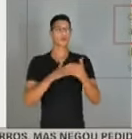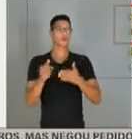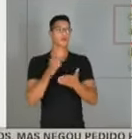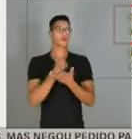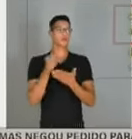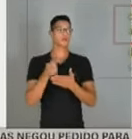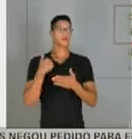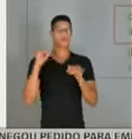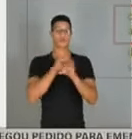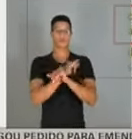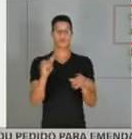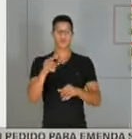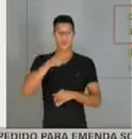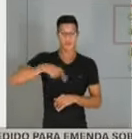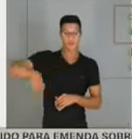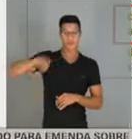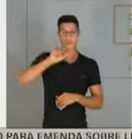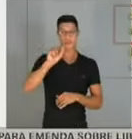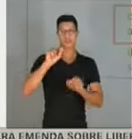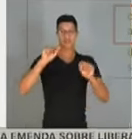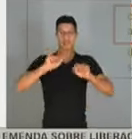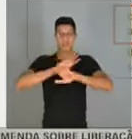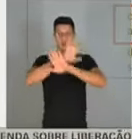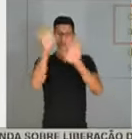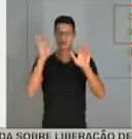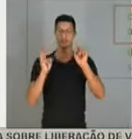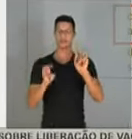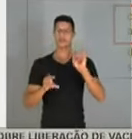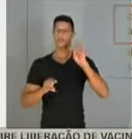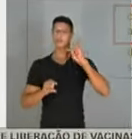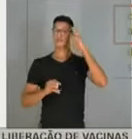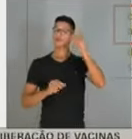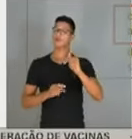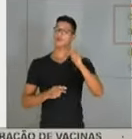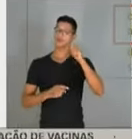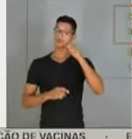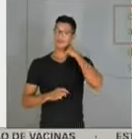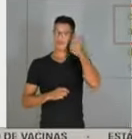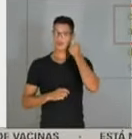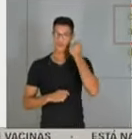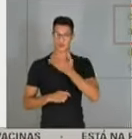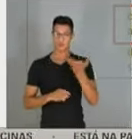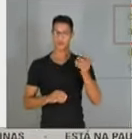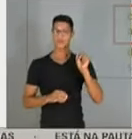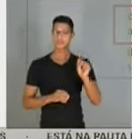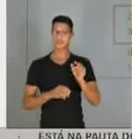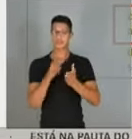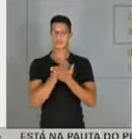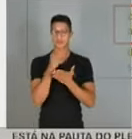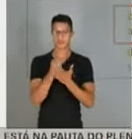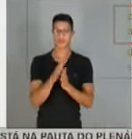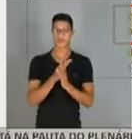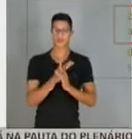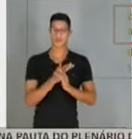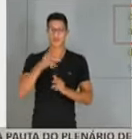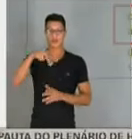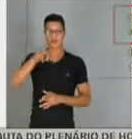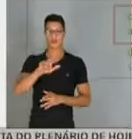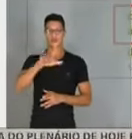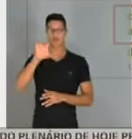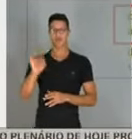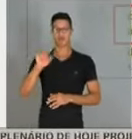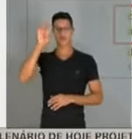Então, estou dizendo a Vossa Senhoria aqui para deixar muito claro para todos os senhores senadores que esse contrato que é nulo de pleno direito,